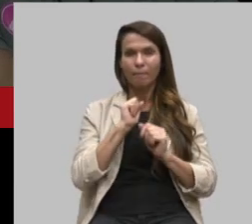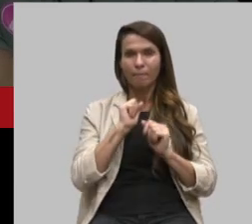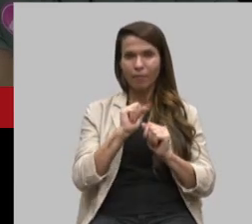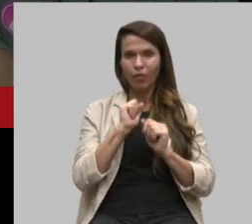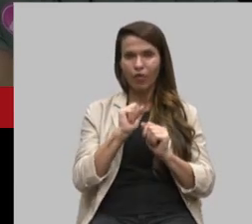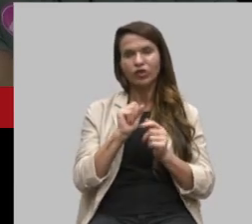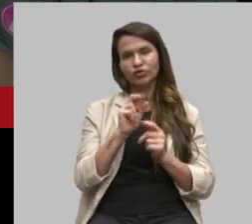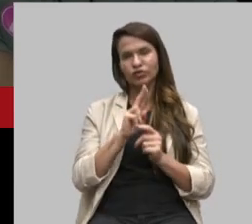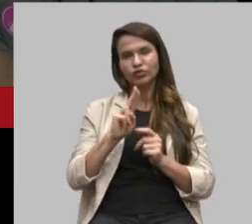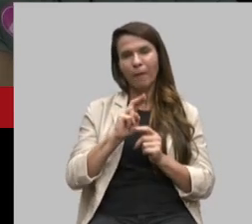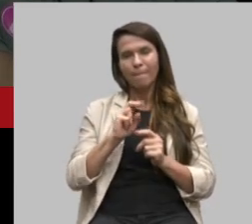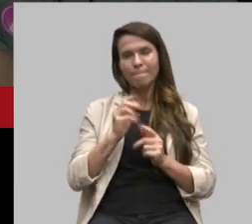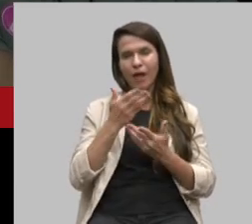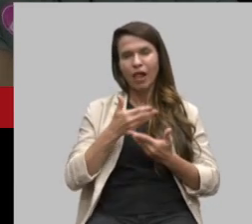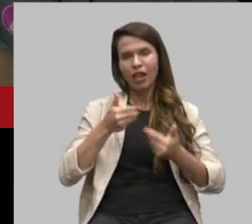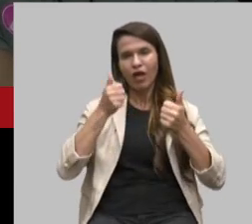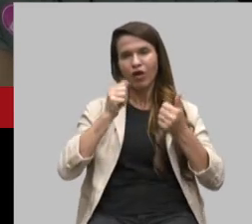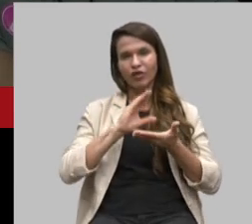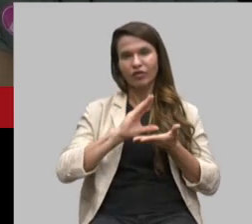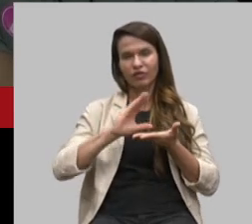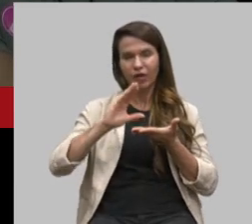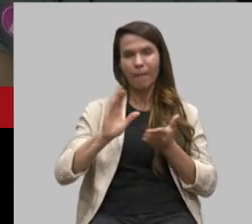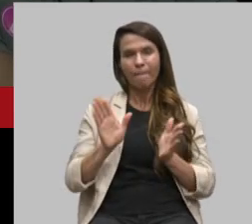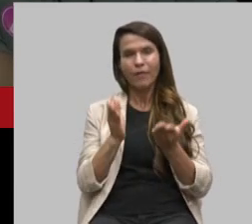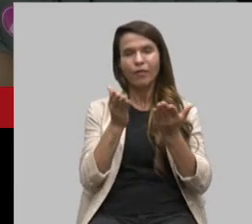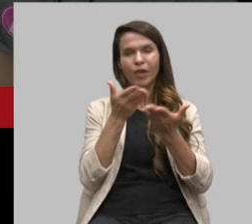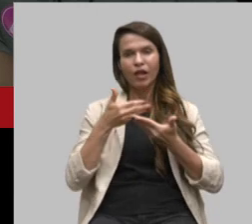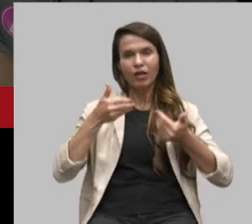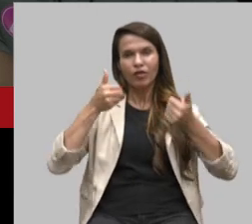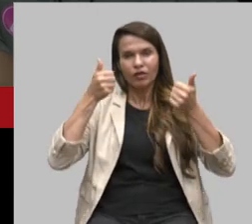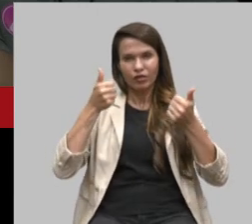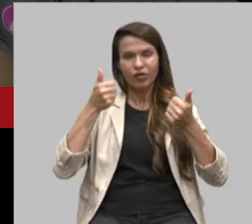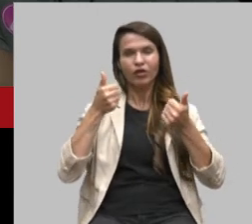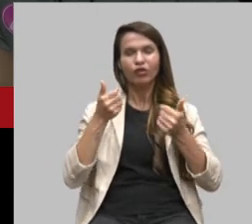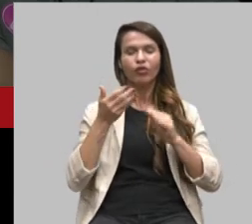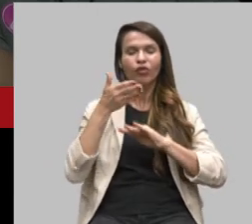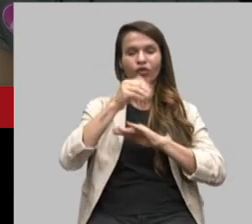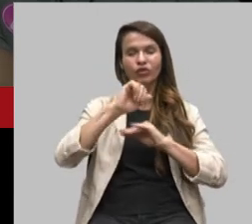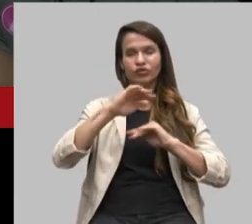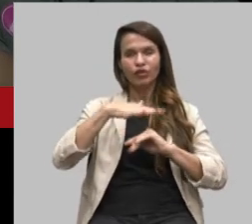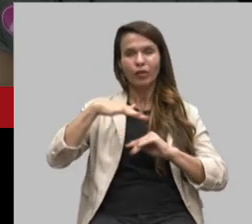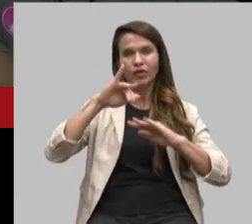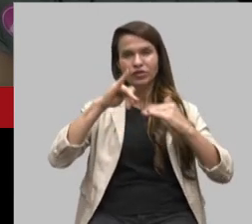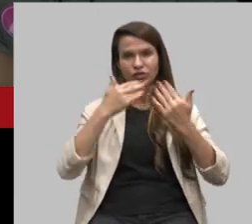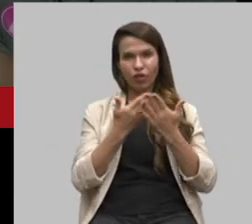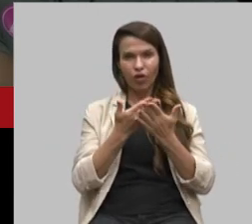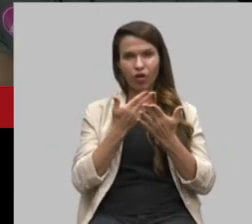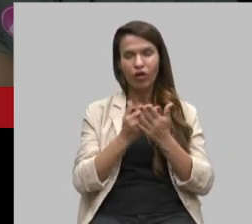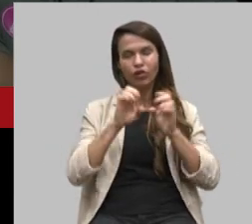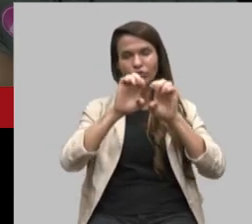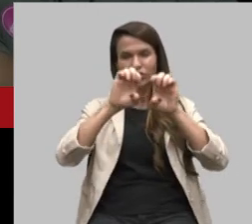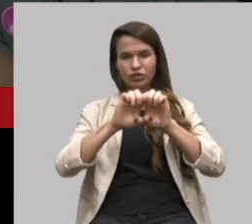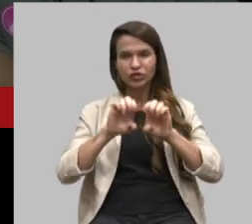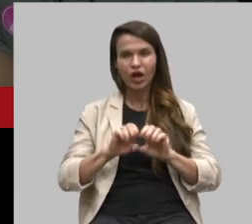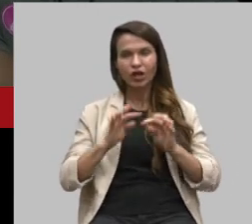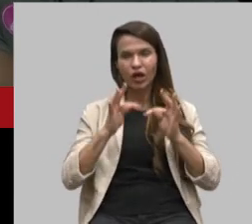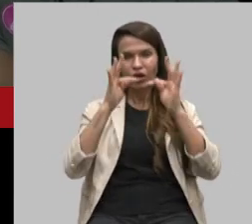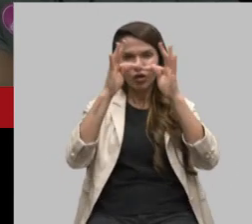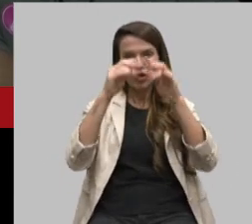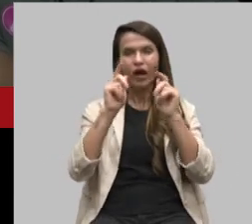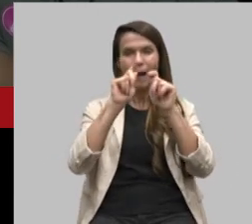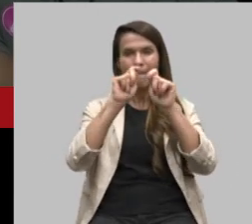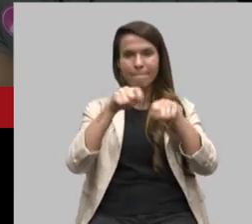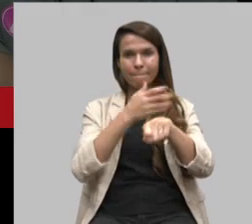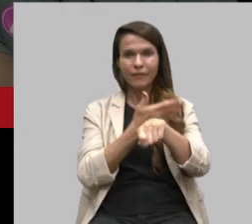eficiente das verbas promovendo melhorias concretas nos ambientes escolares como infraestrutura tecnologia e capacitação dos